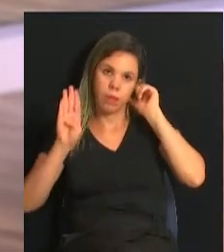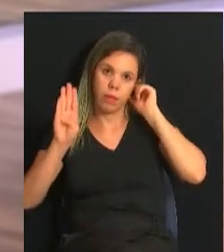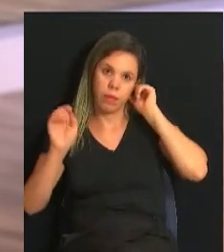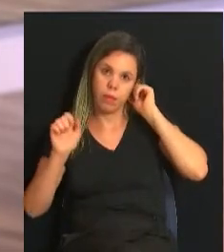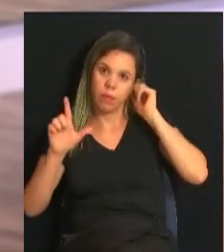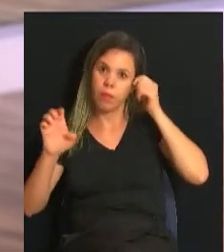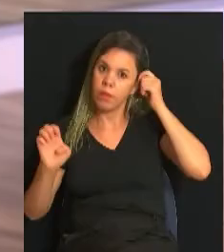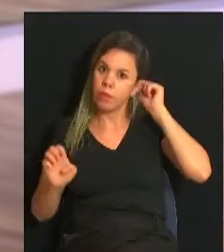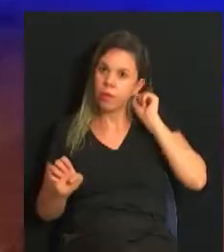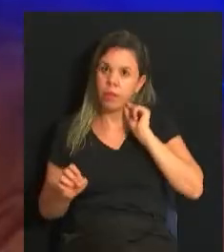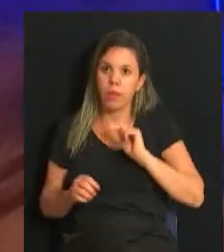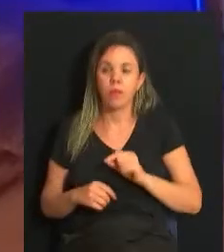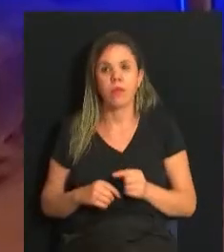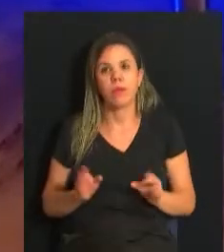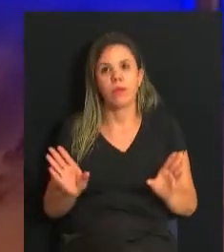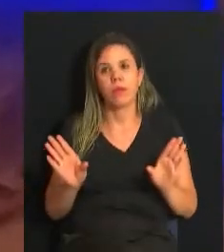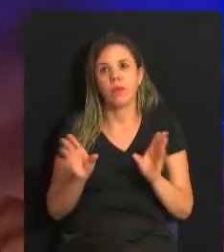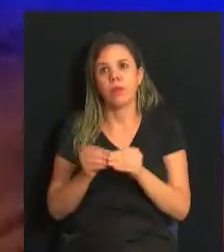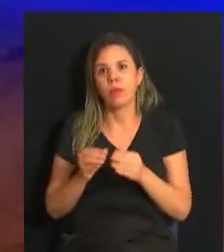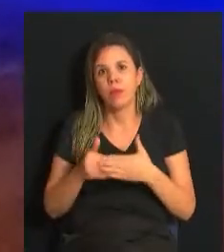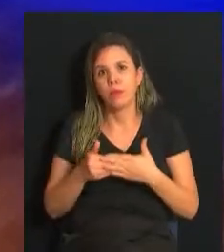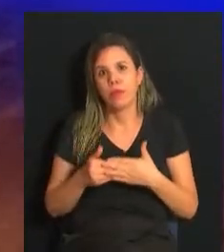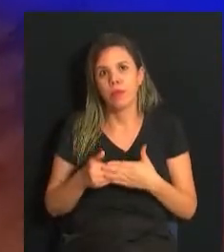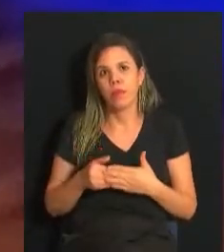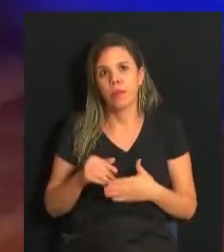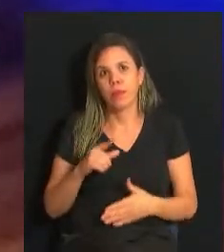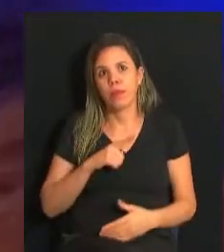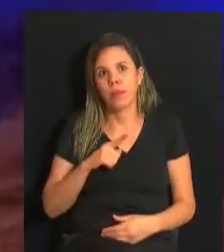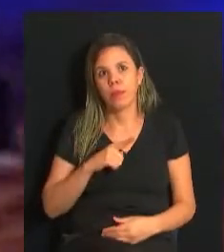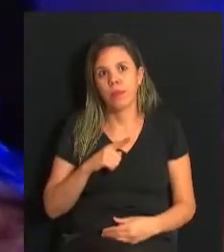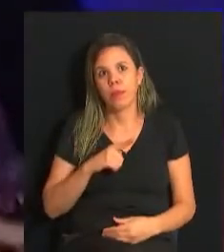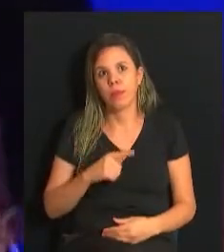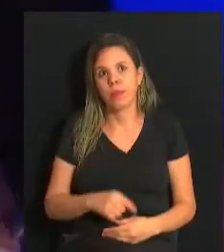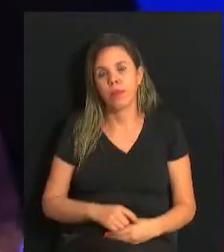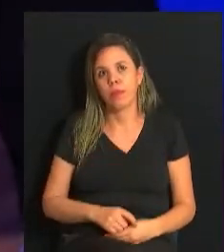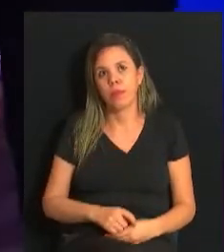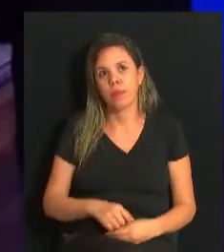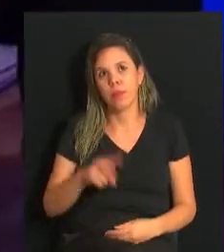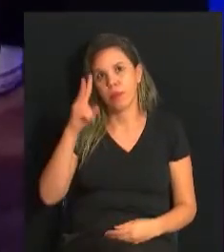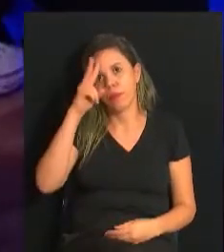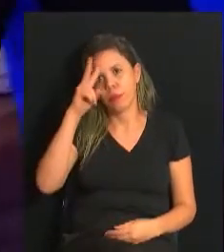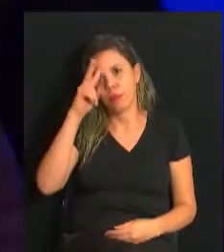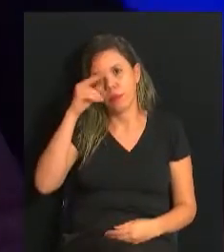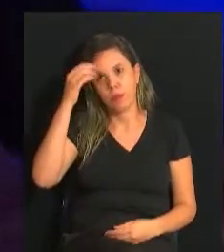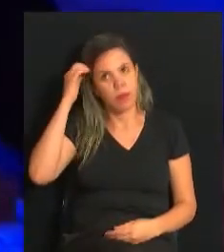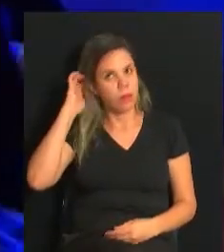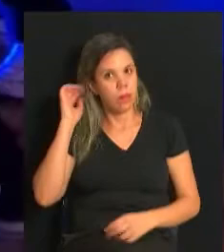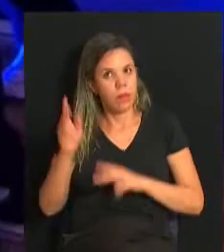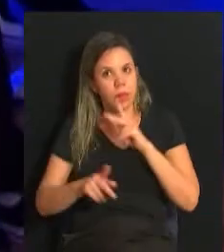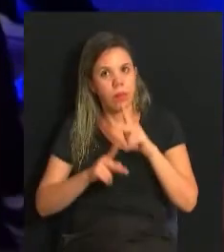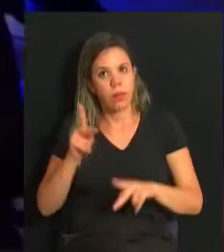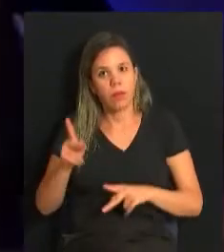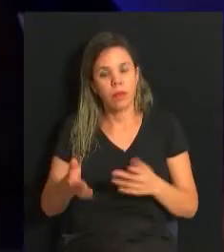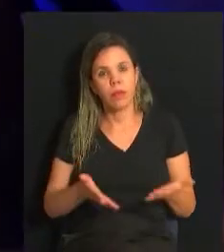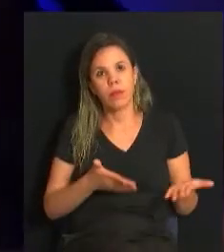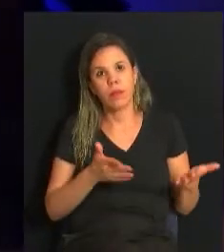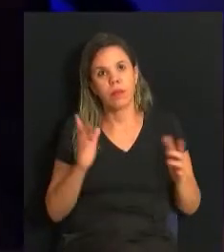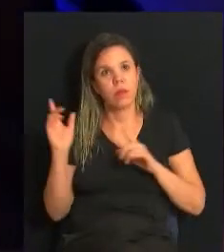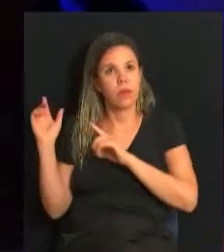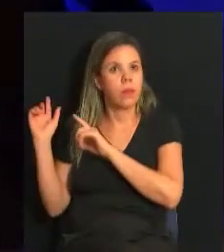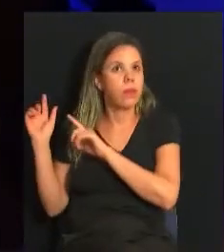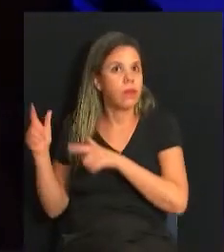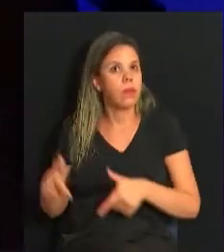é uma benção mais fechada né que tem que tem uma história que as pessoas ainda leva uma tradição